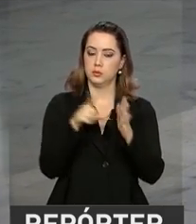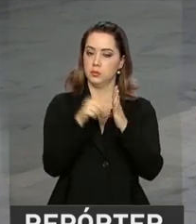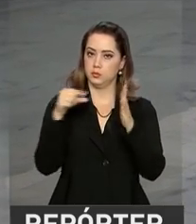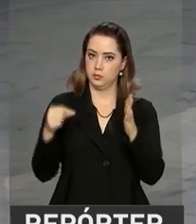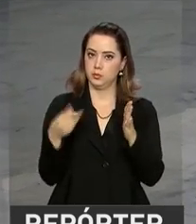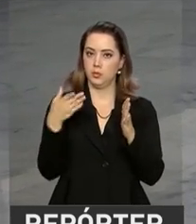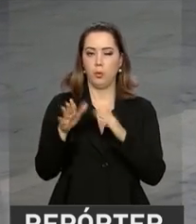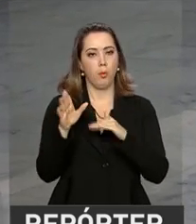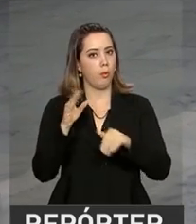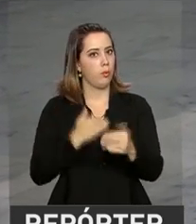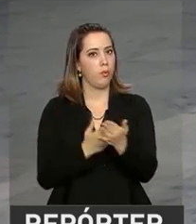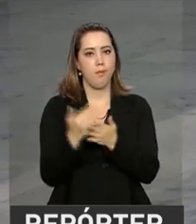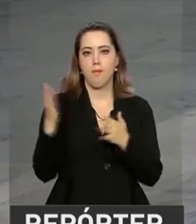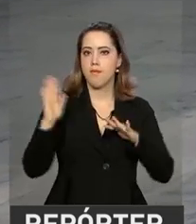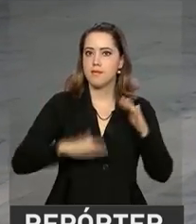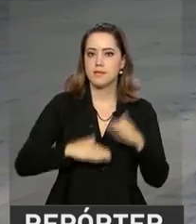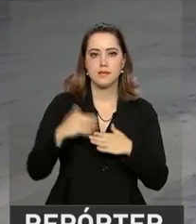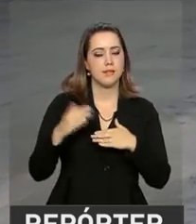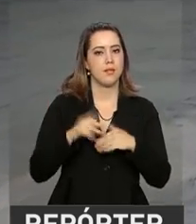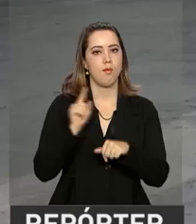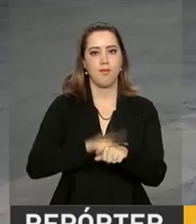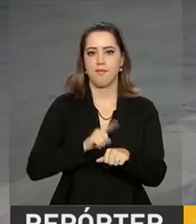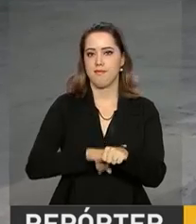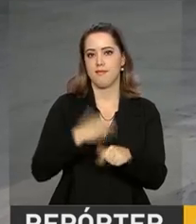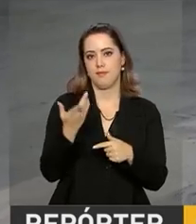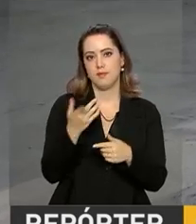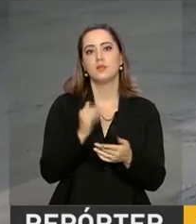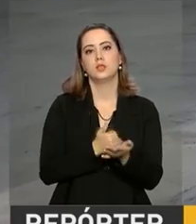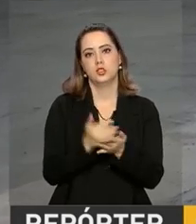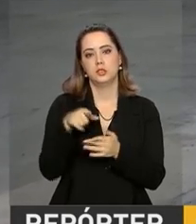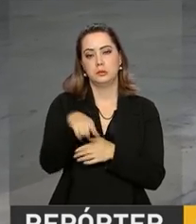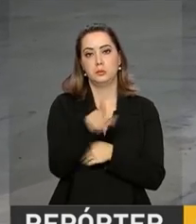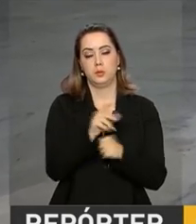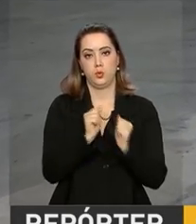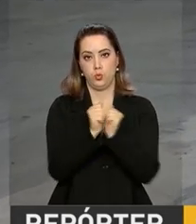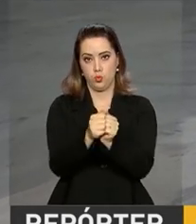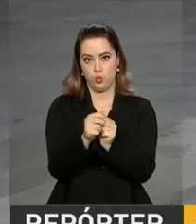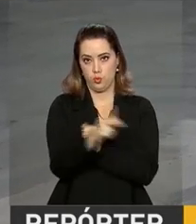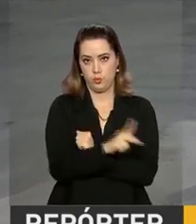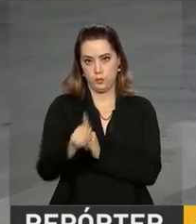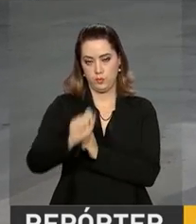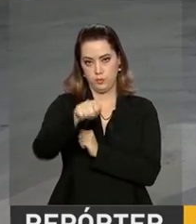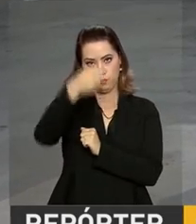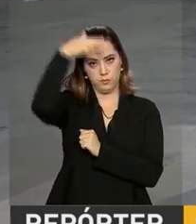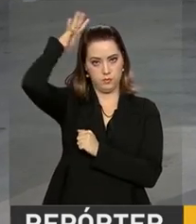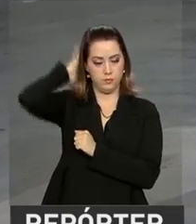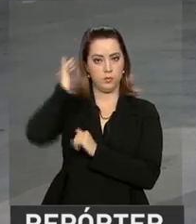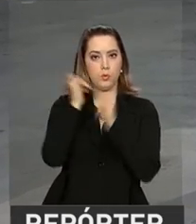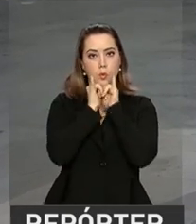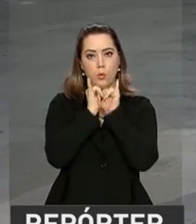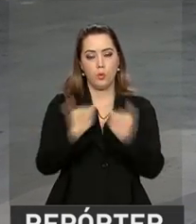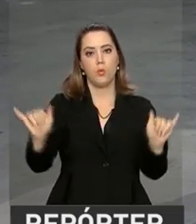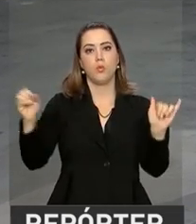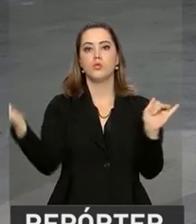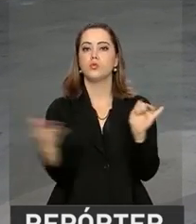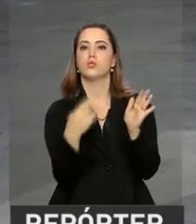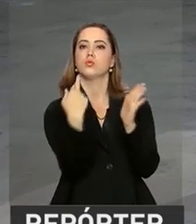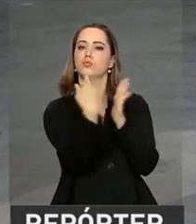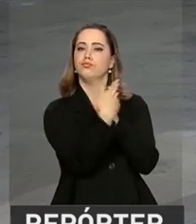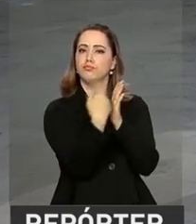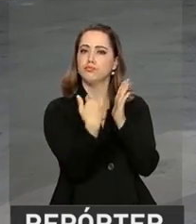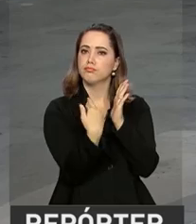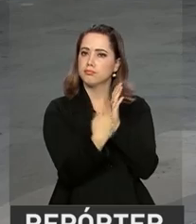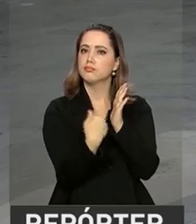começar a qualquer momento, inclusive com a participação do presidente em exercício Michel Temer. Um anúncio, portanto, de novas regras,